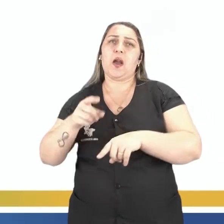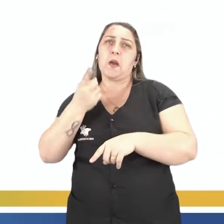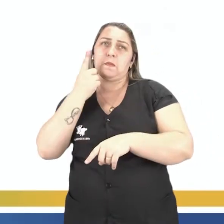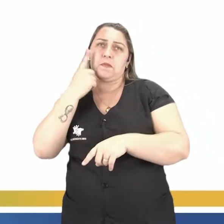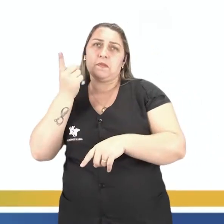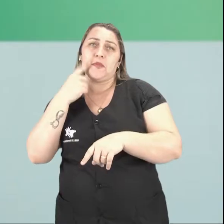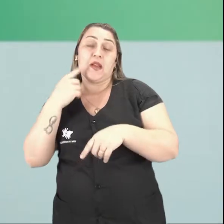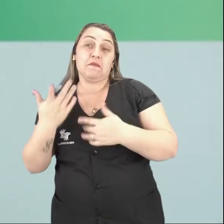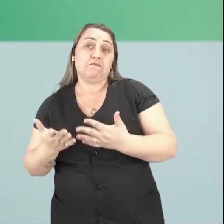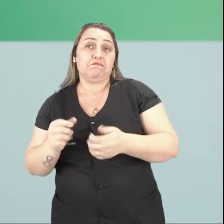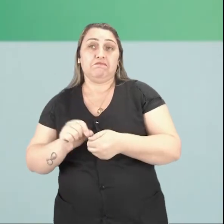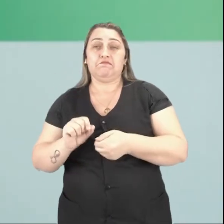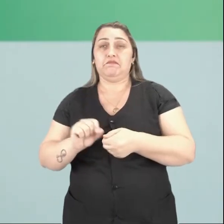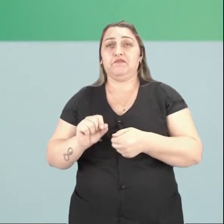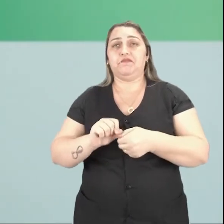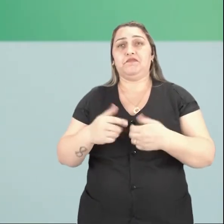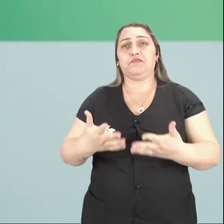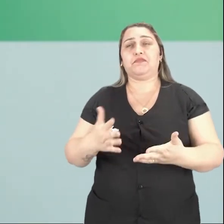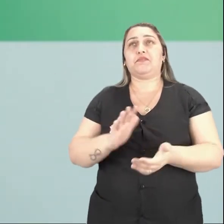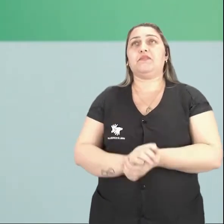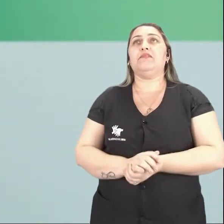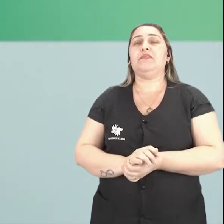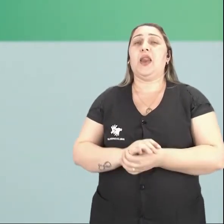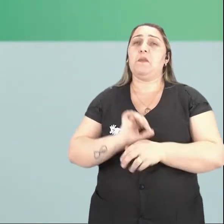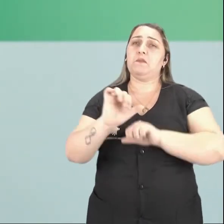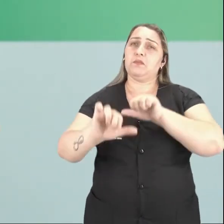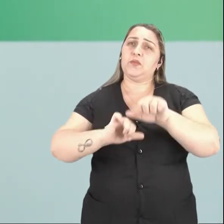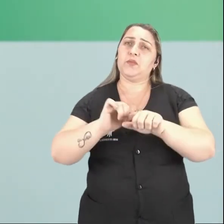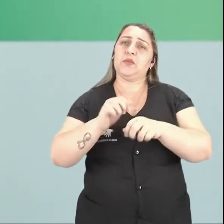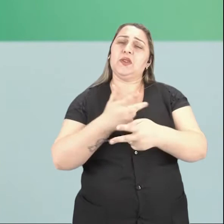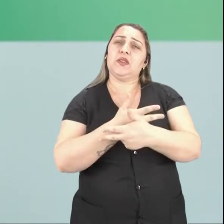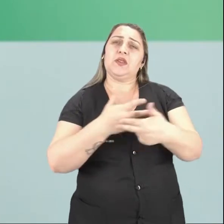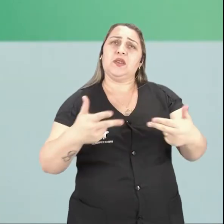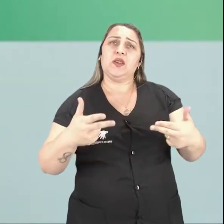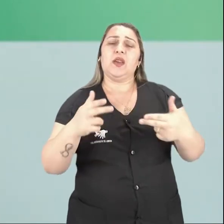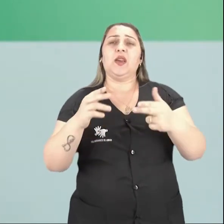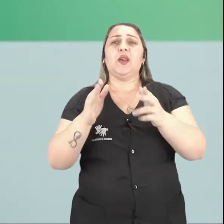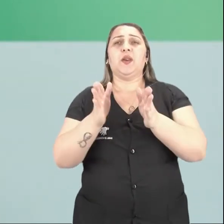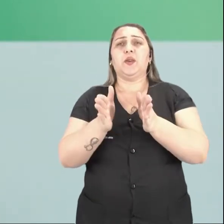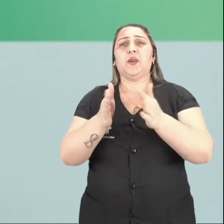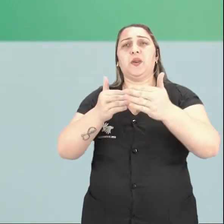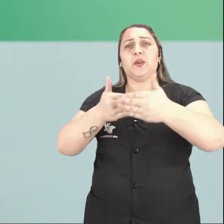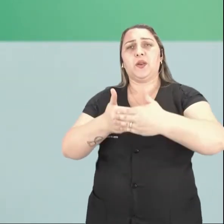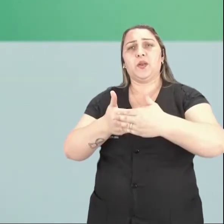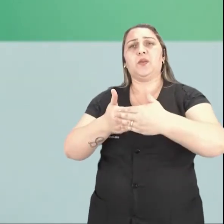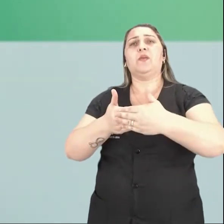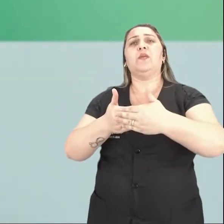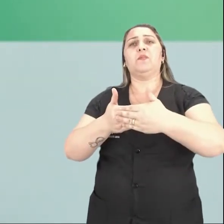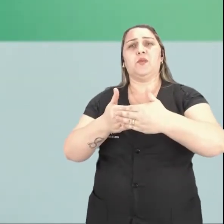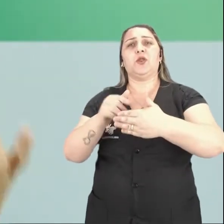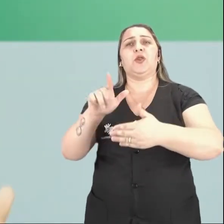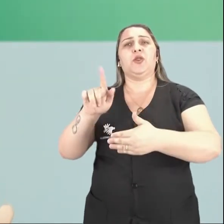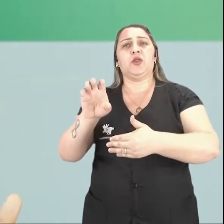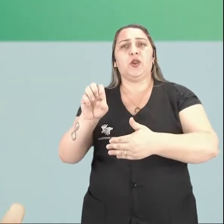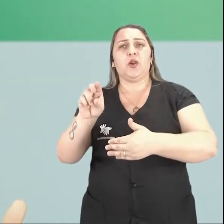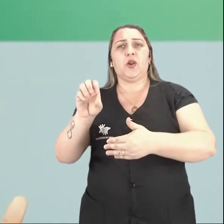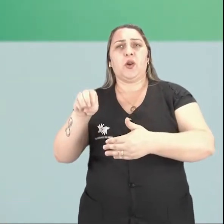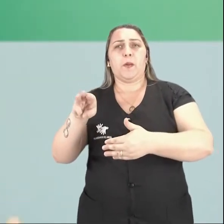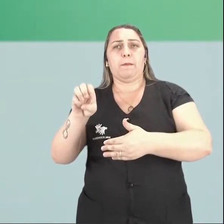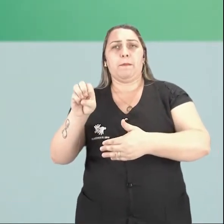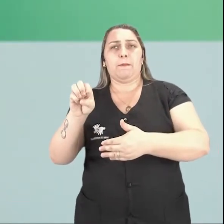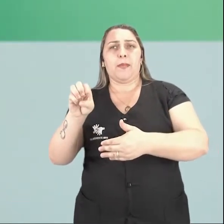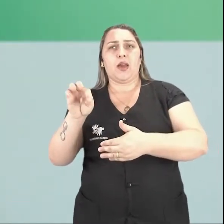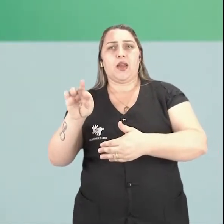a releitura que ele faz é uma releitura transformando esses objetos em cubos, né, em formas geométricas, como vocês podem